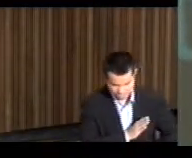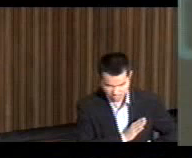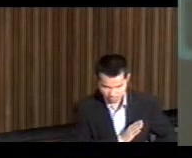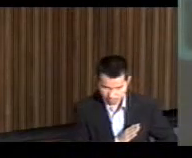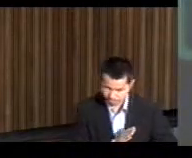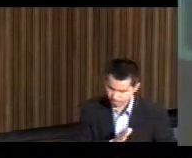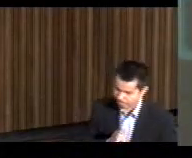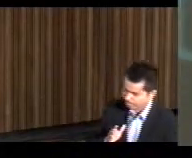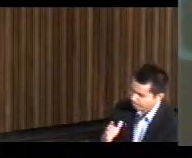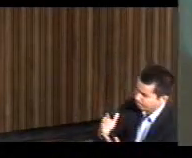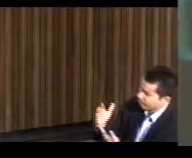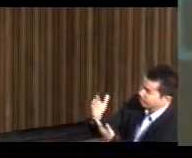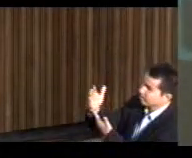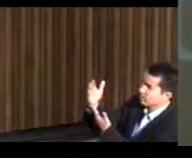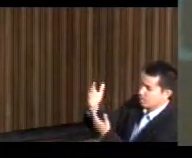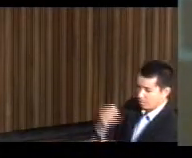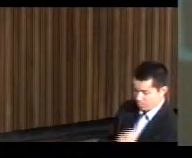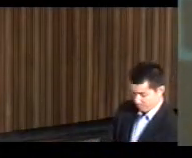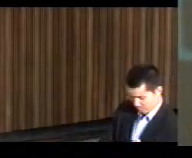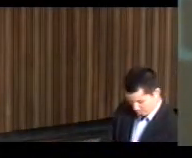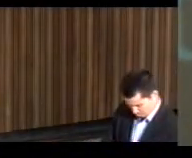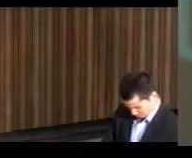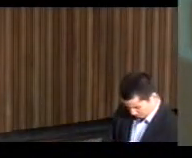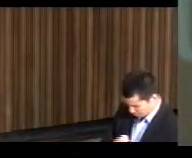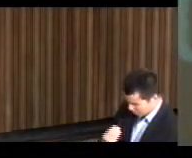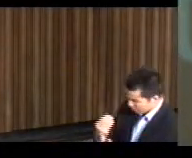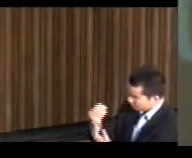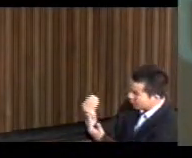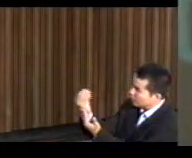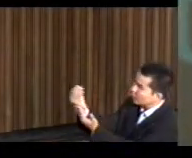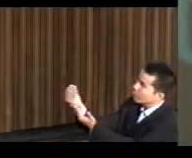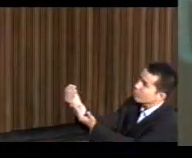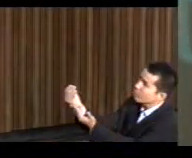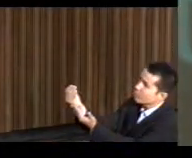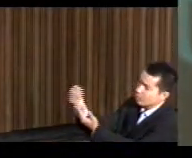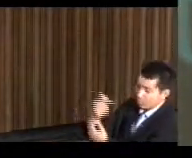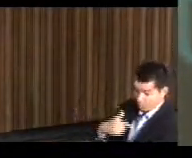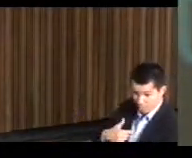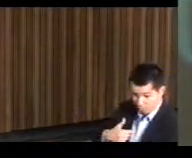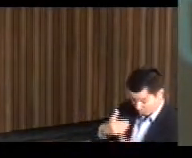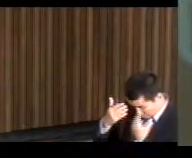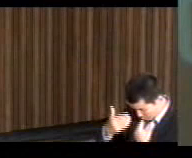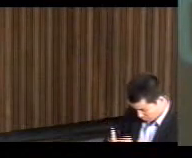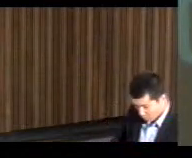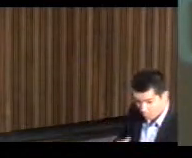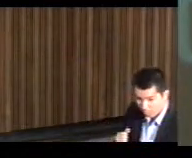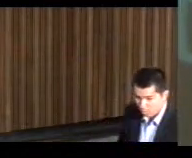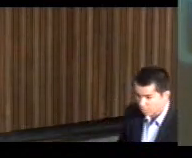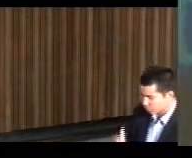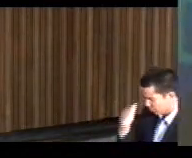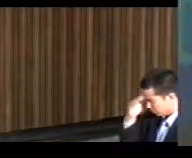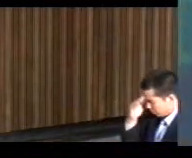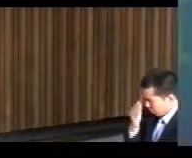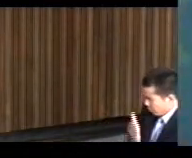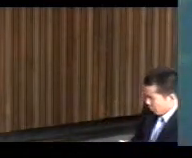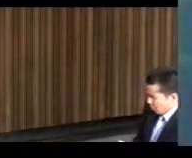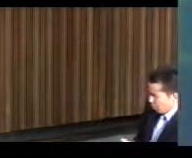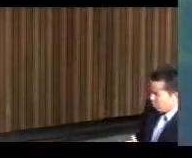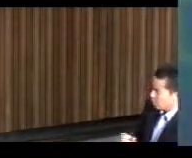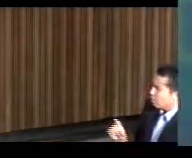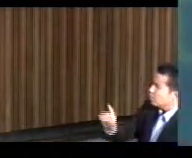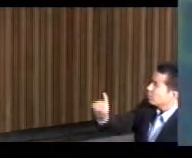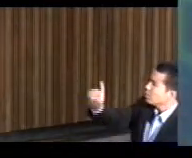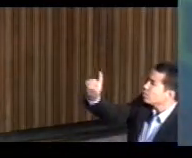parte é depender dEle. A minha parte é continuar crendo contra